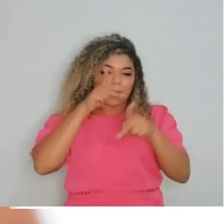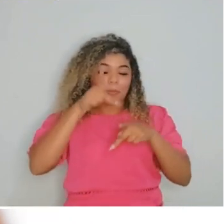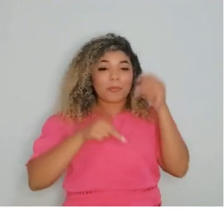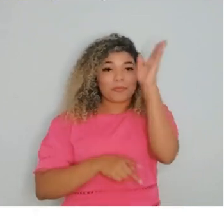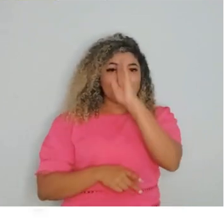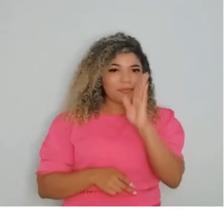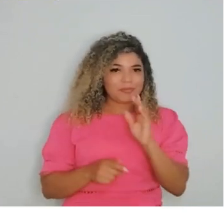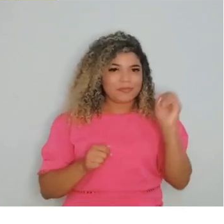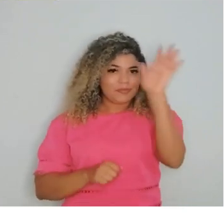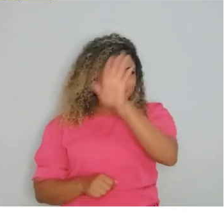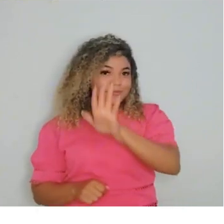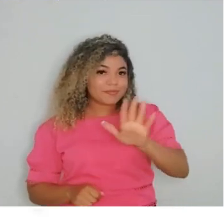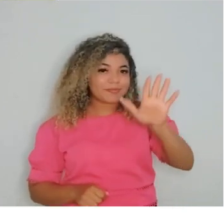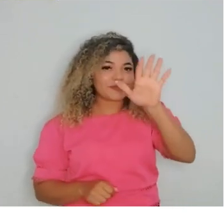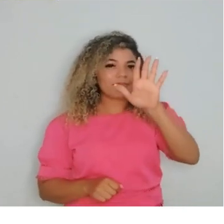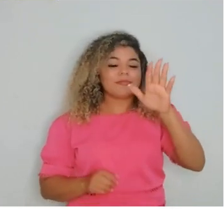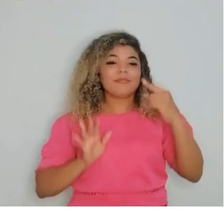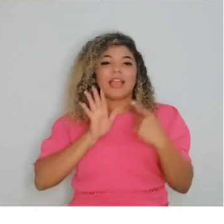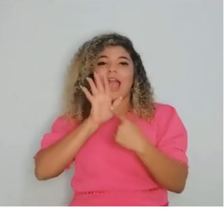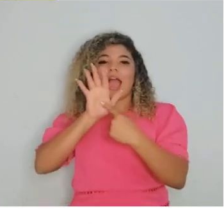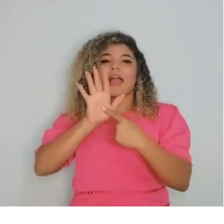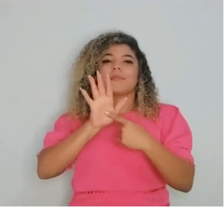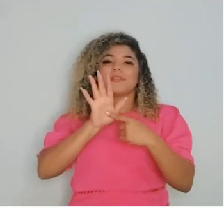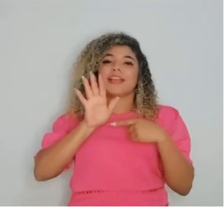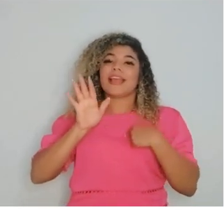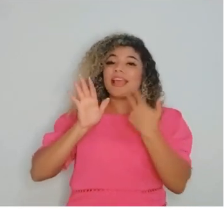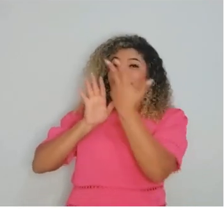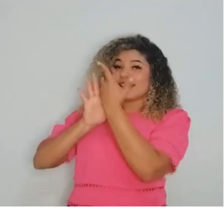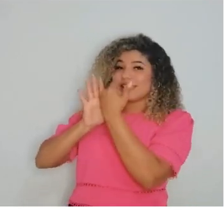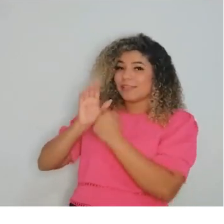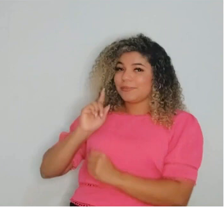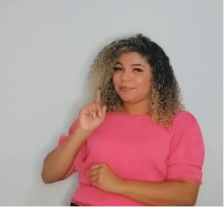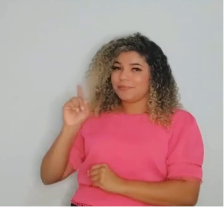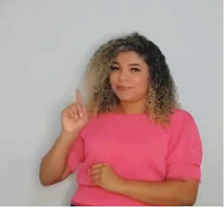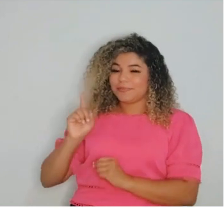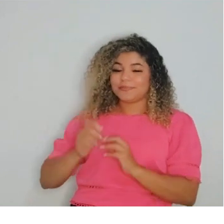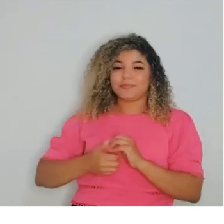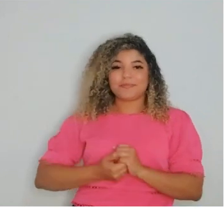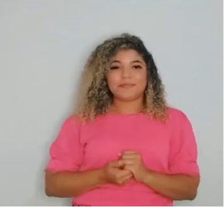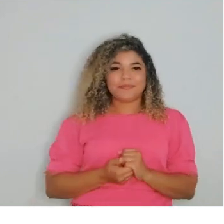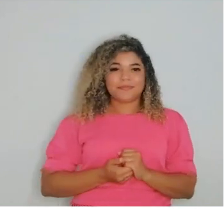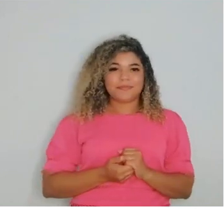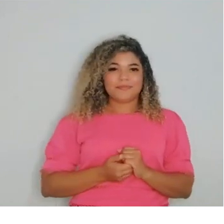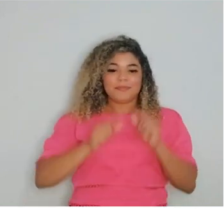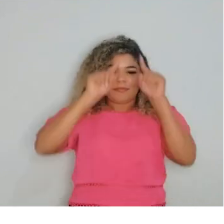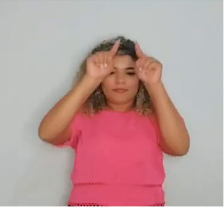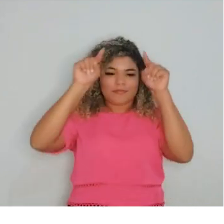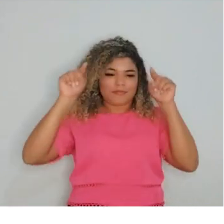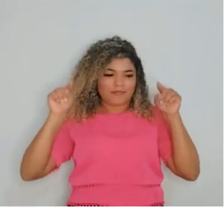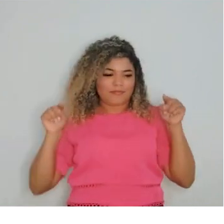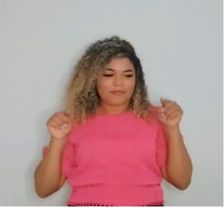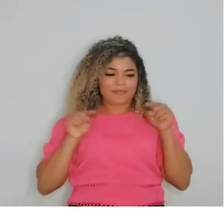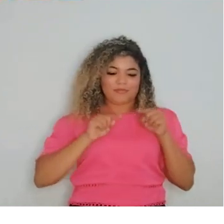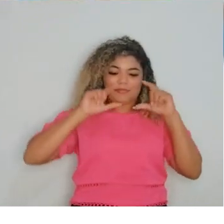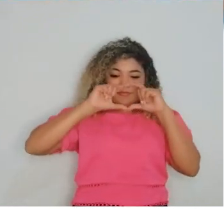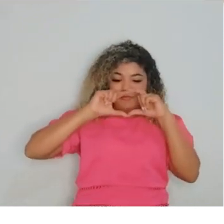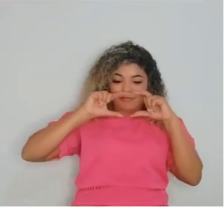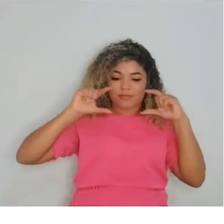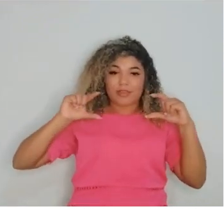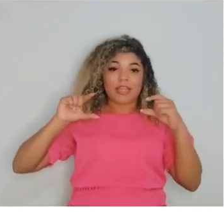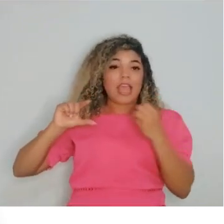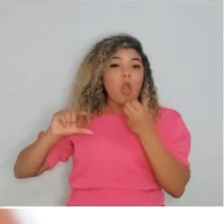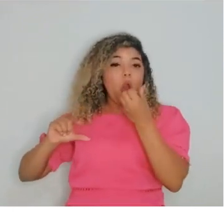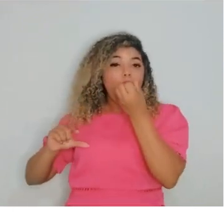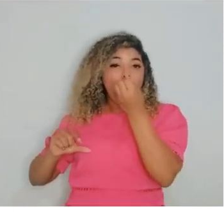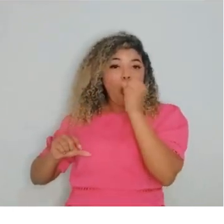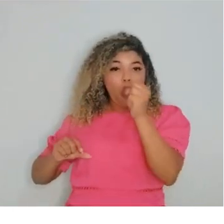da população brasileira em geral e apresenta a forma que está nesta imagem. Na pirâmide, os alimentos